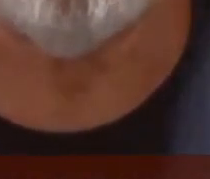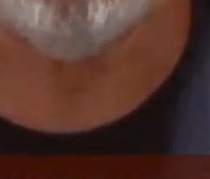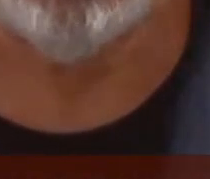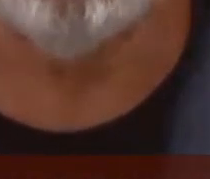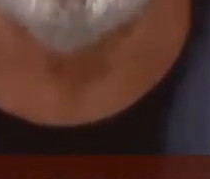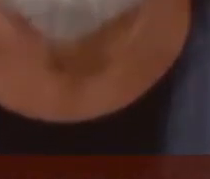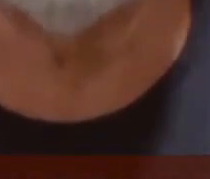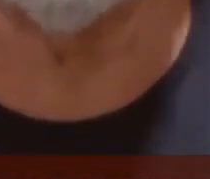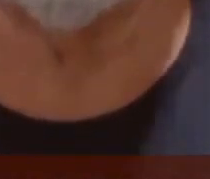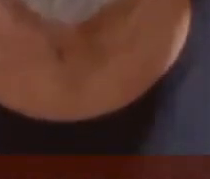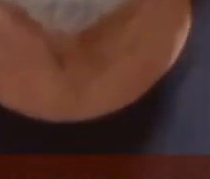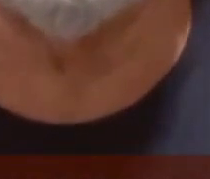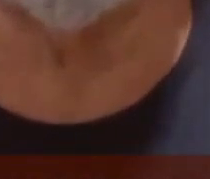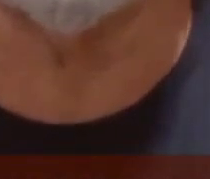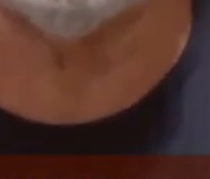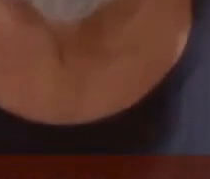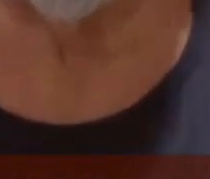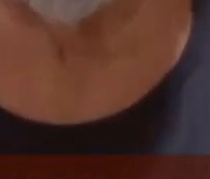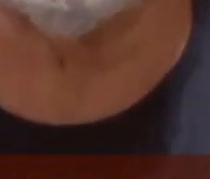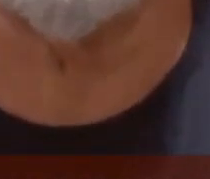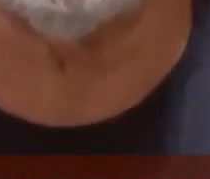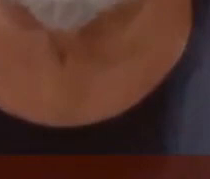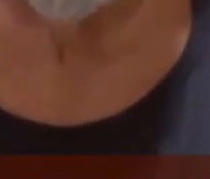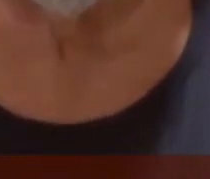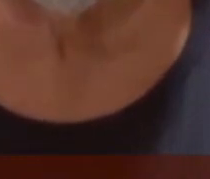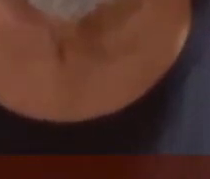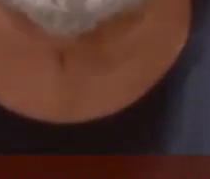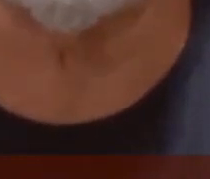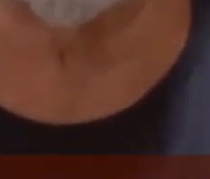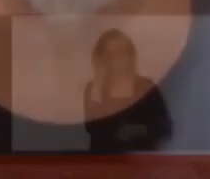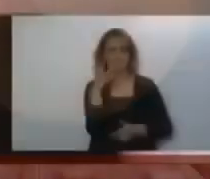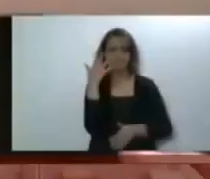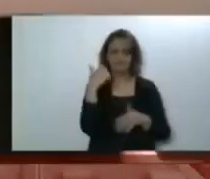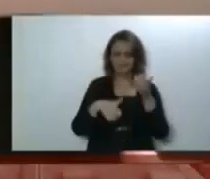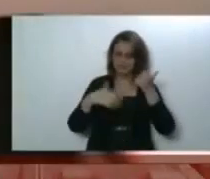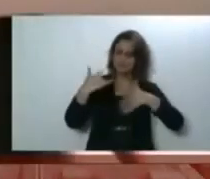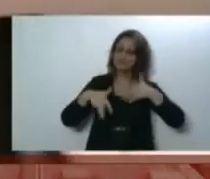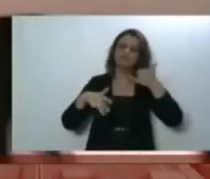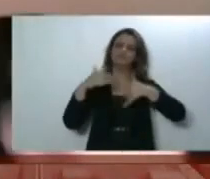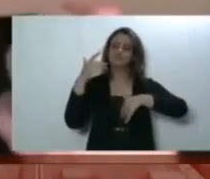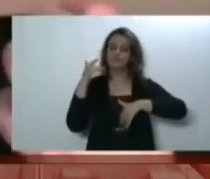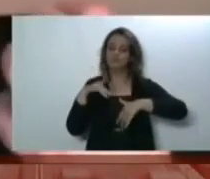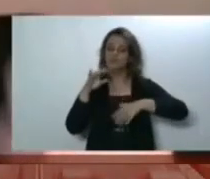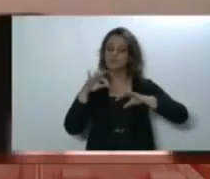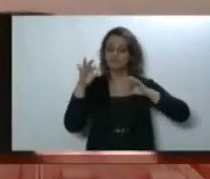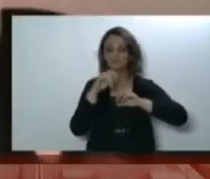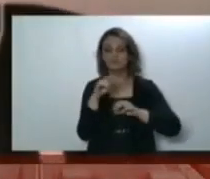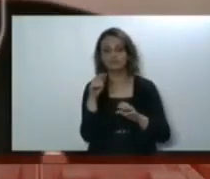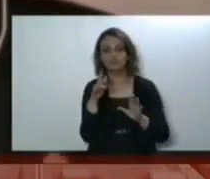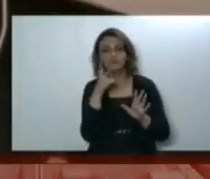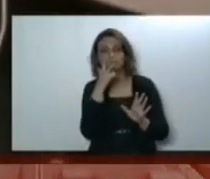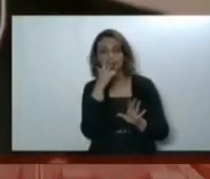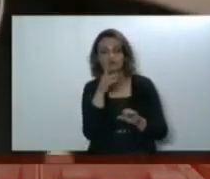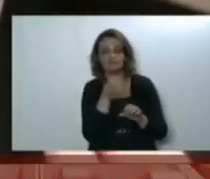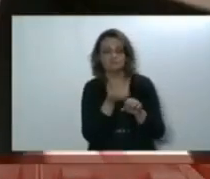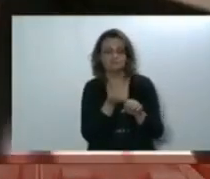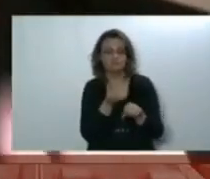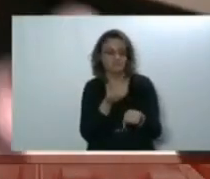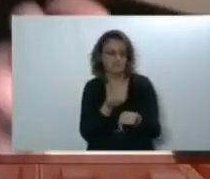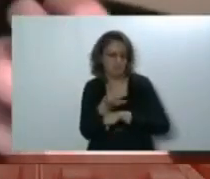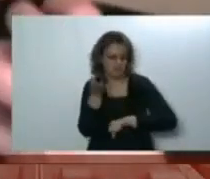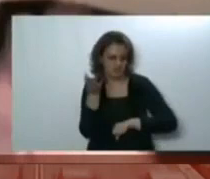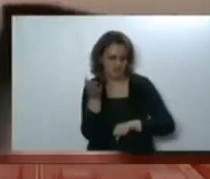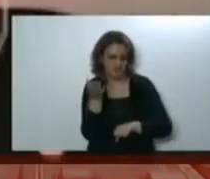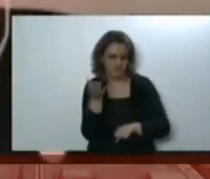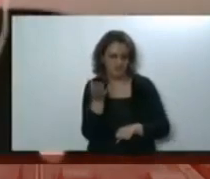judiciário, porque ele não mais contempla as necessidades dos nossos tempos. Eu queria lembrar, por exemplo, que